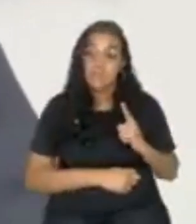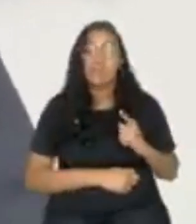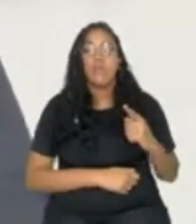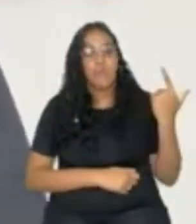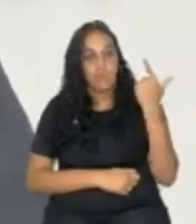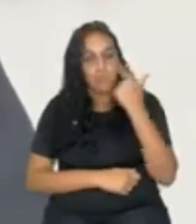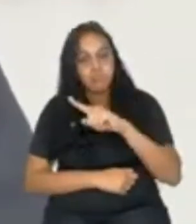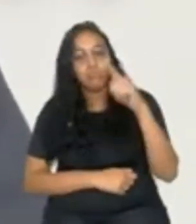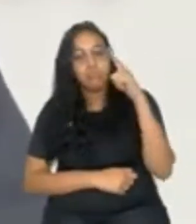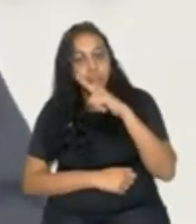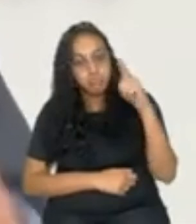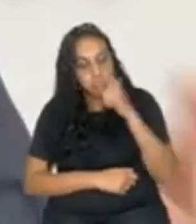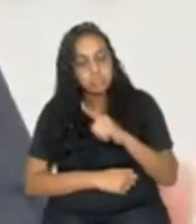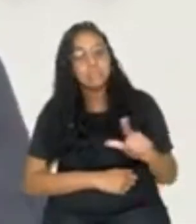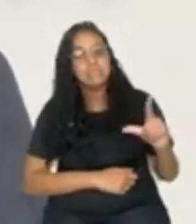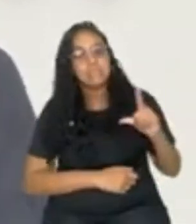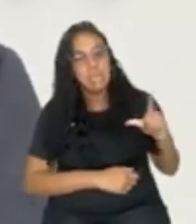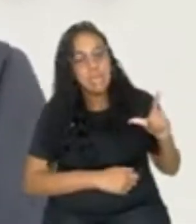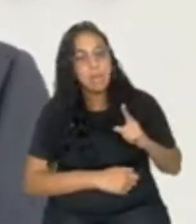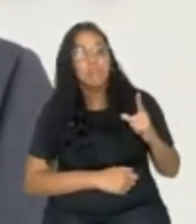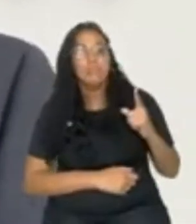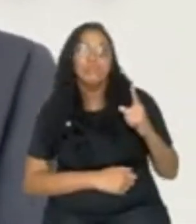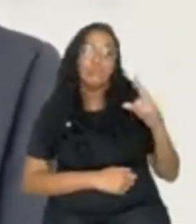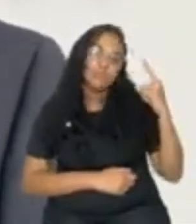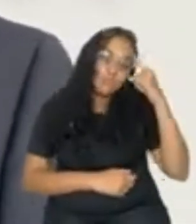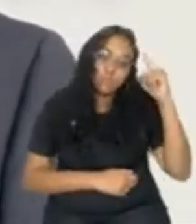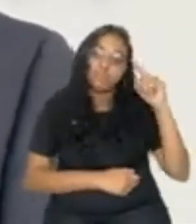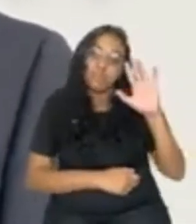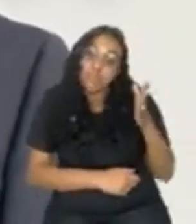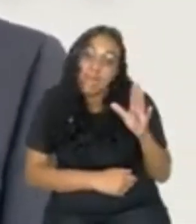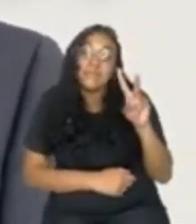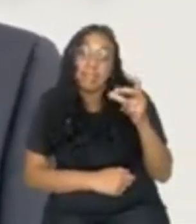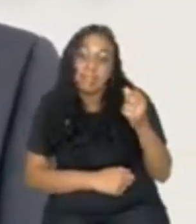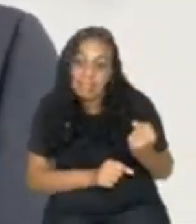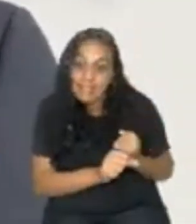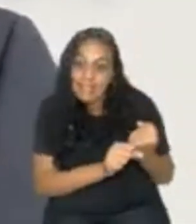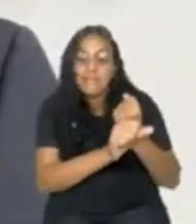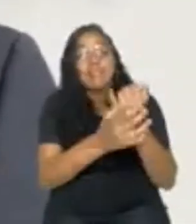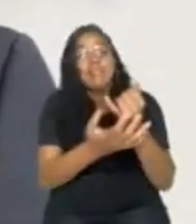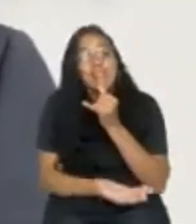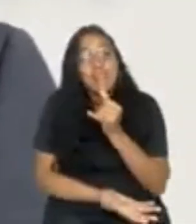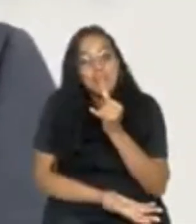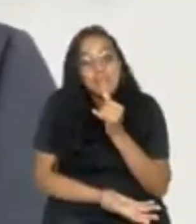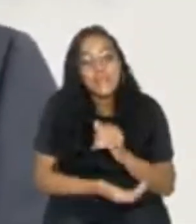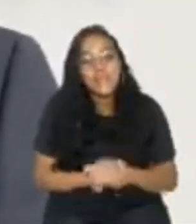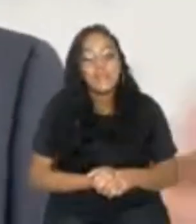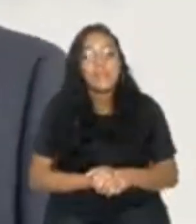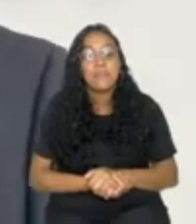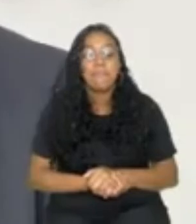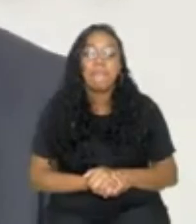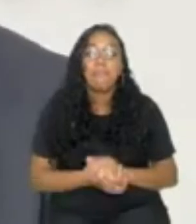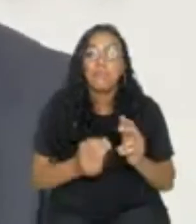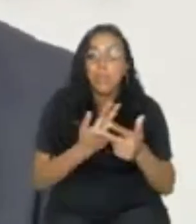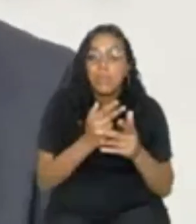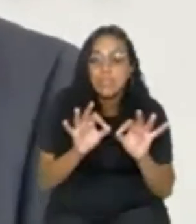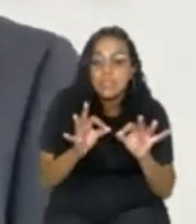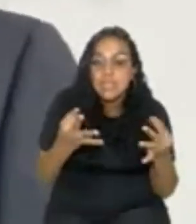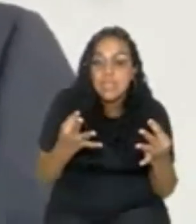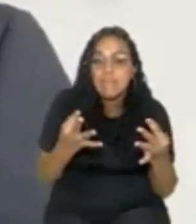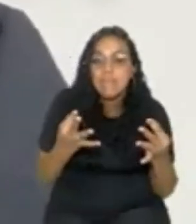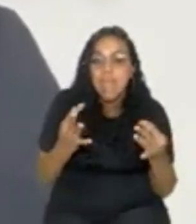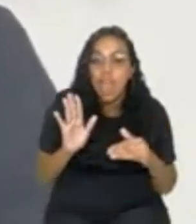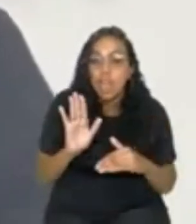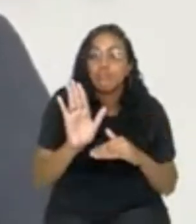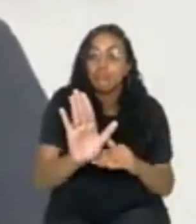muitas e muitas conquistas ao longo desses últimos 56 anos. Como exemplo, Super Simples,